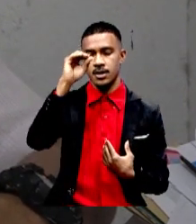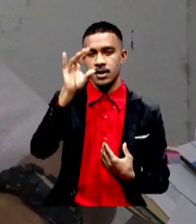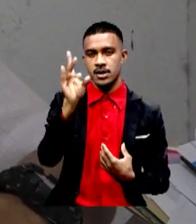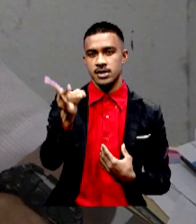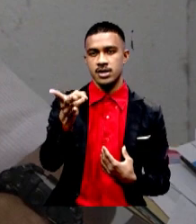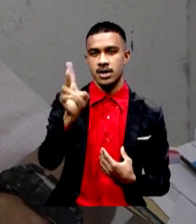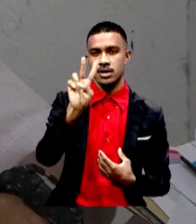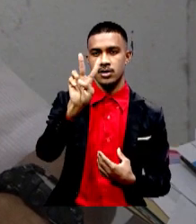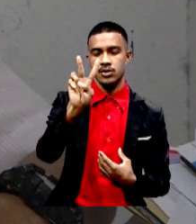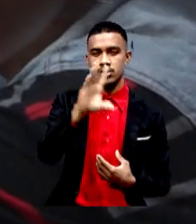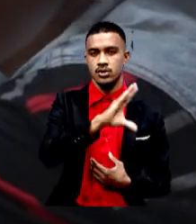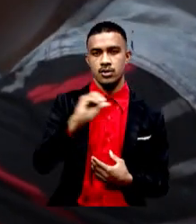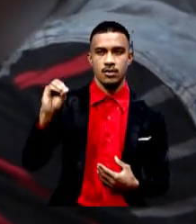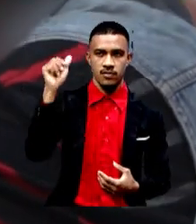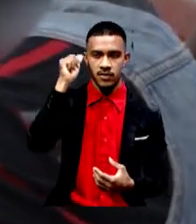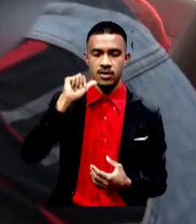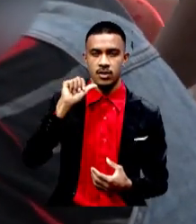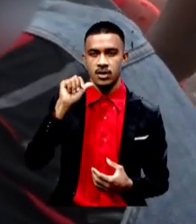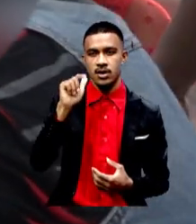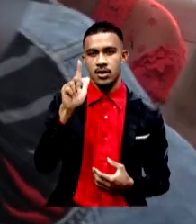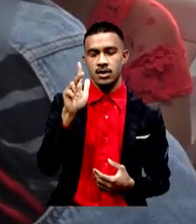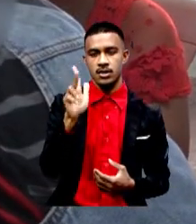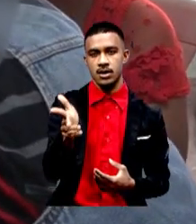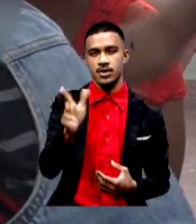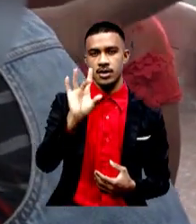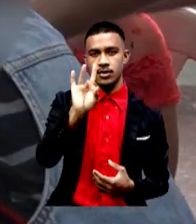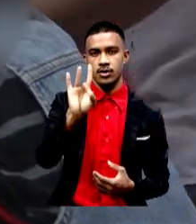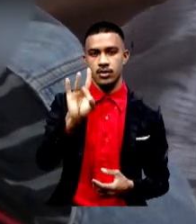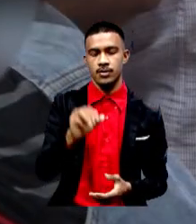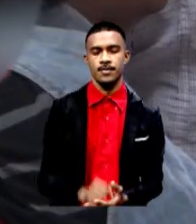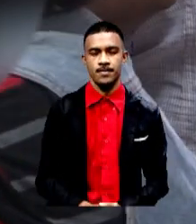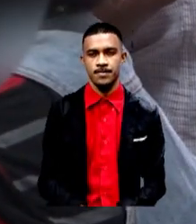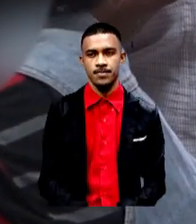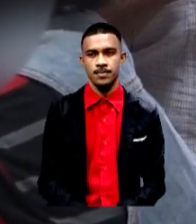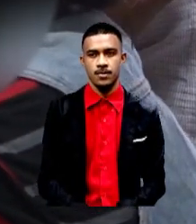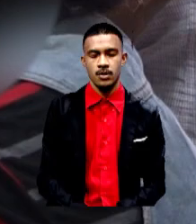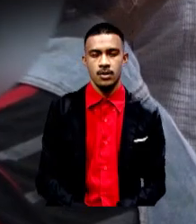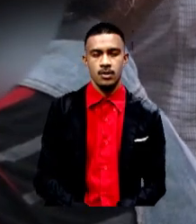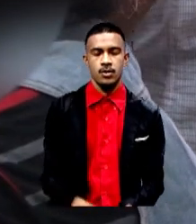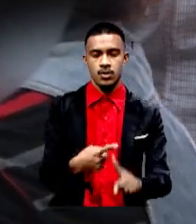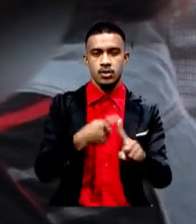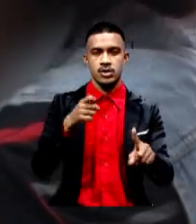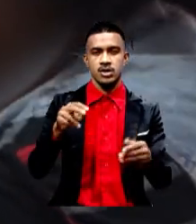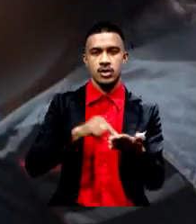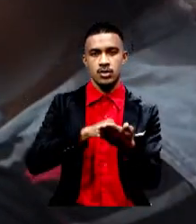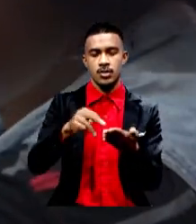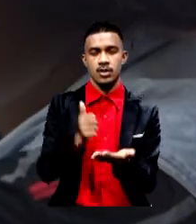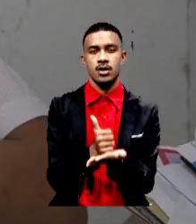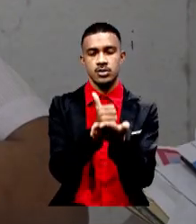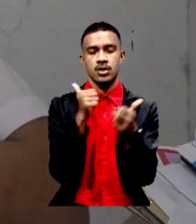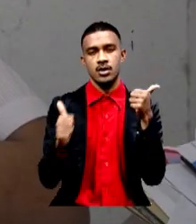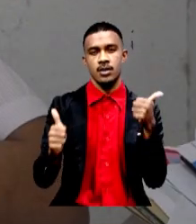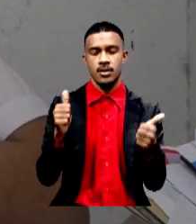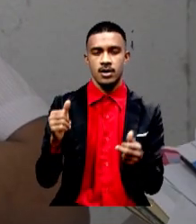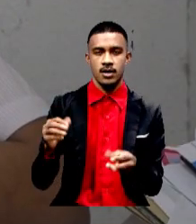72 no feto e 38 pessoas. O seu número atendimento será no bem que redala